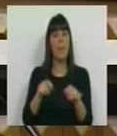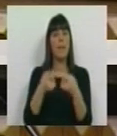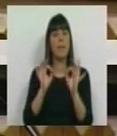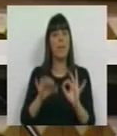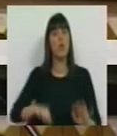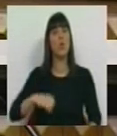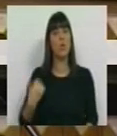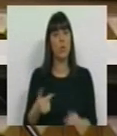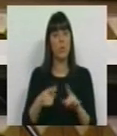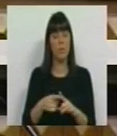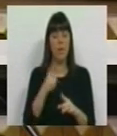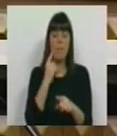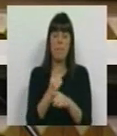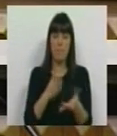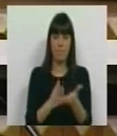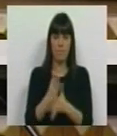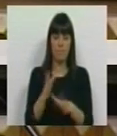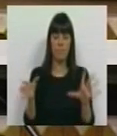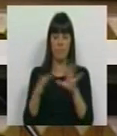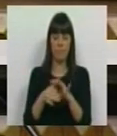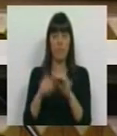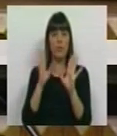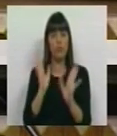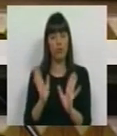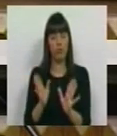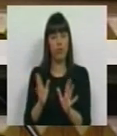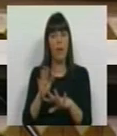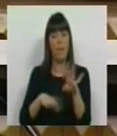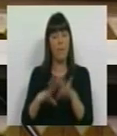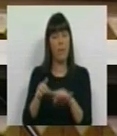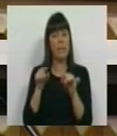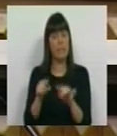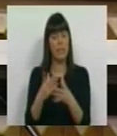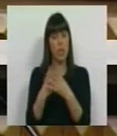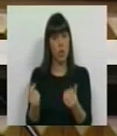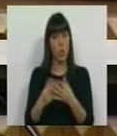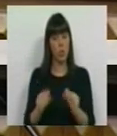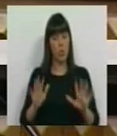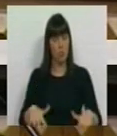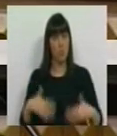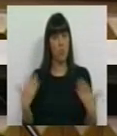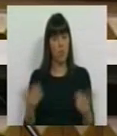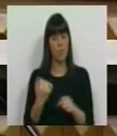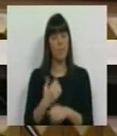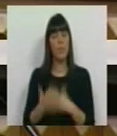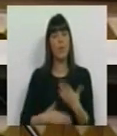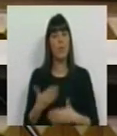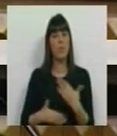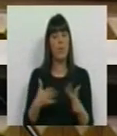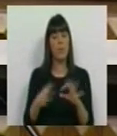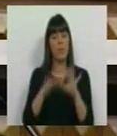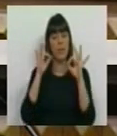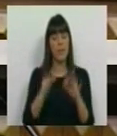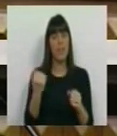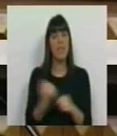Partido Ecologista Os Verdes de manutenção das ligações já restabelecidas, encontrando as soluções que permitam o funcionamento adequado do